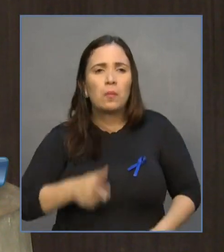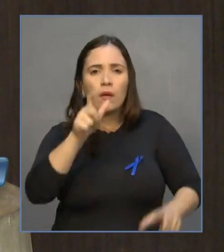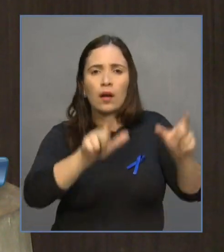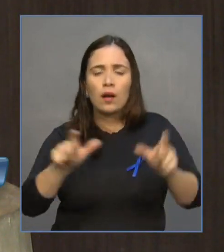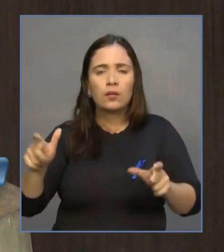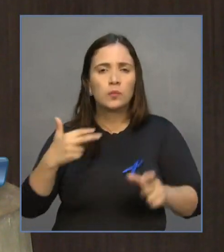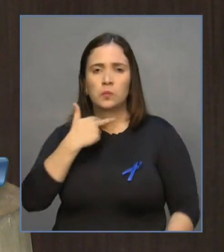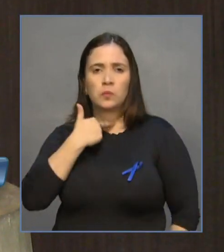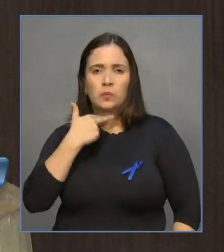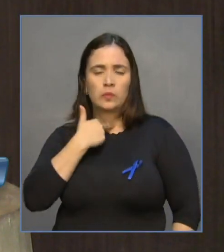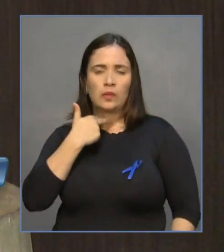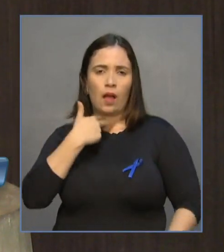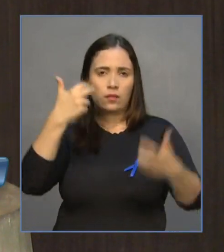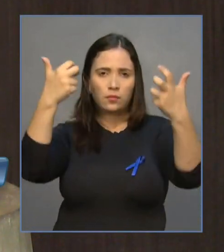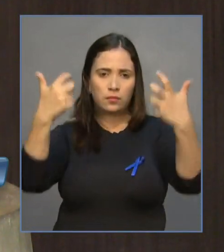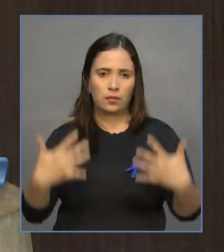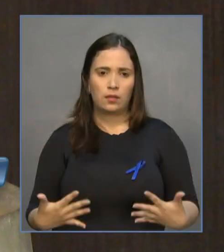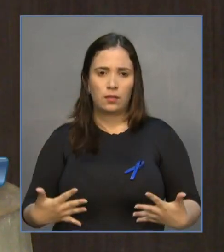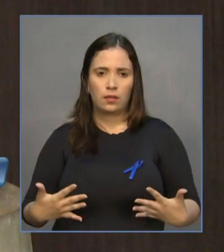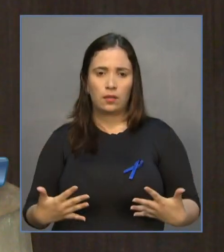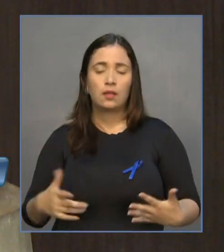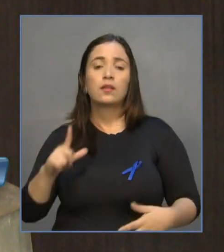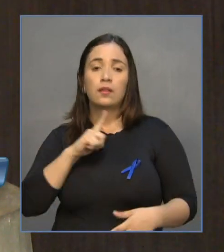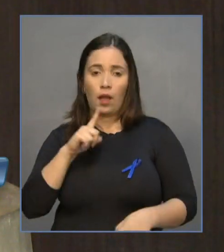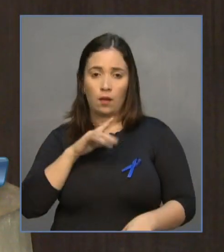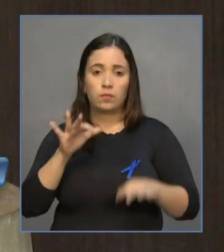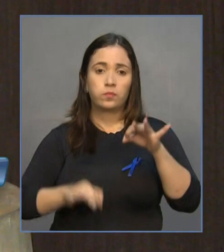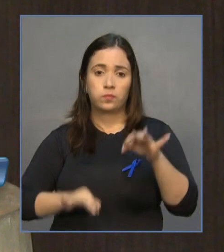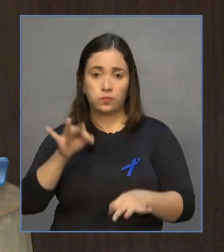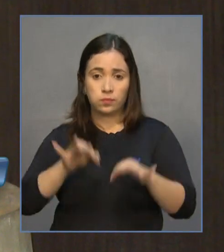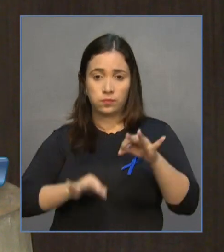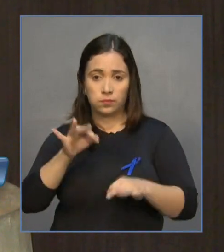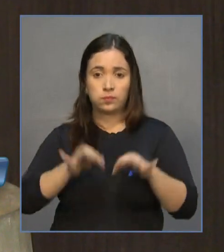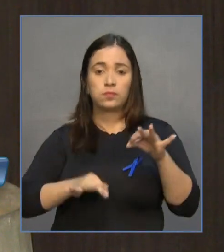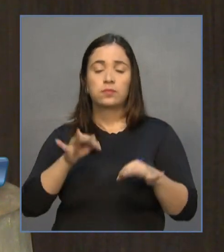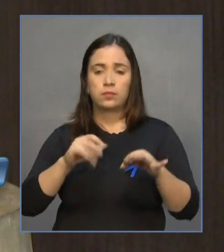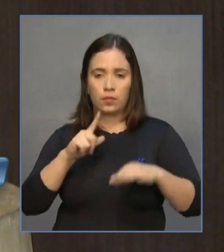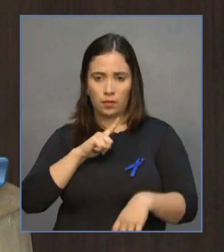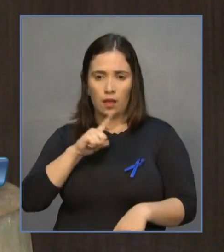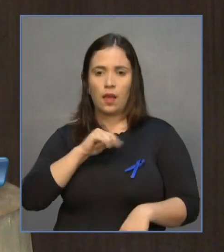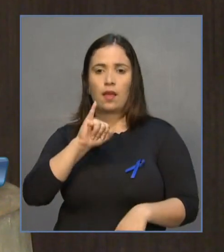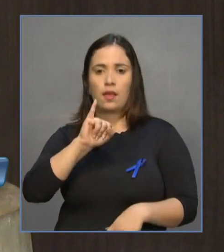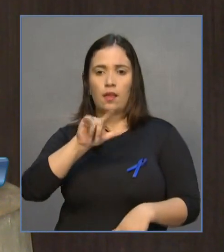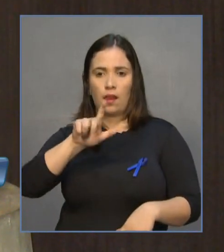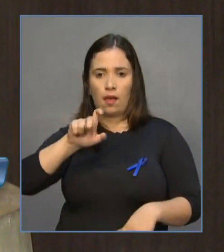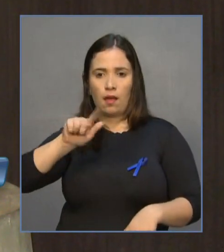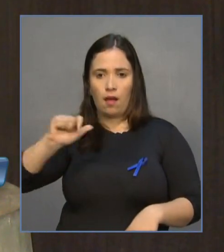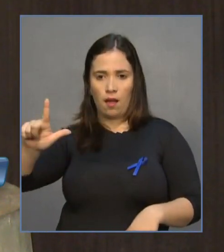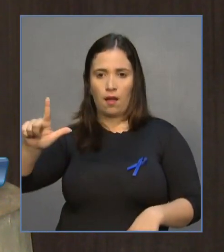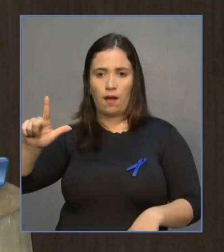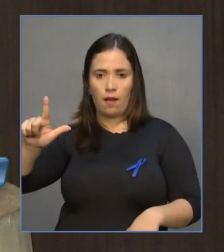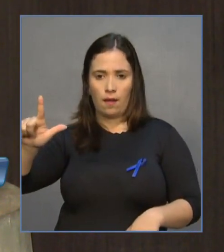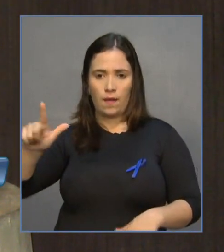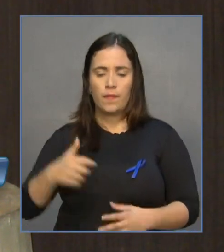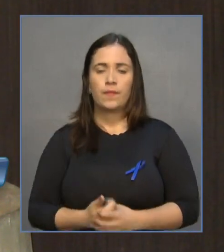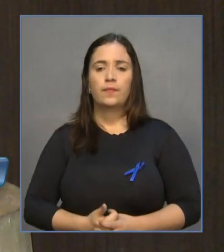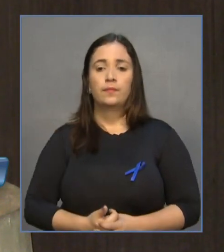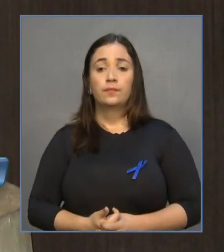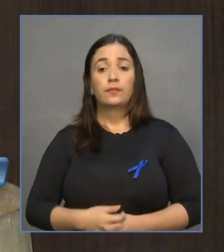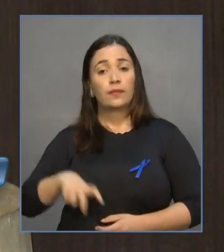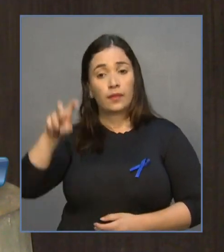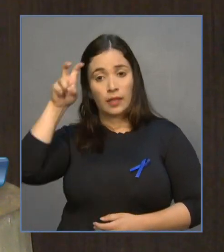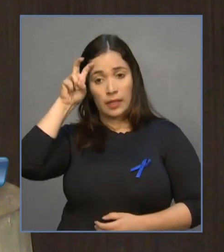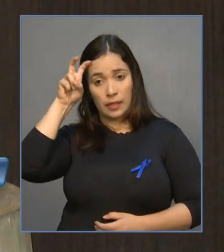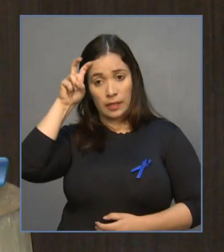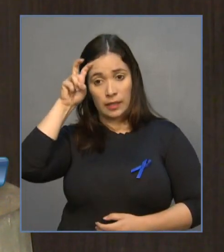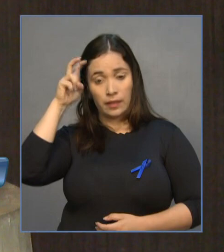indefensável. É juridicamente ilegal. Portanto, eu queria aqui, quinta-feira isso